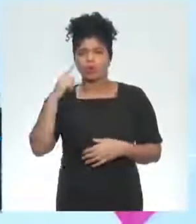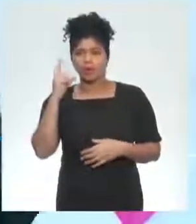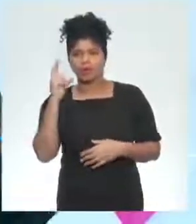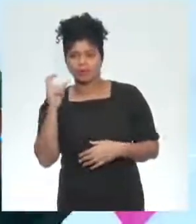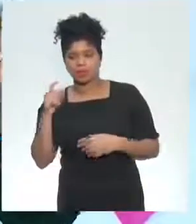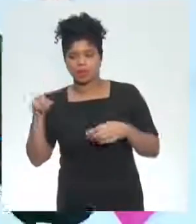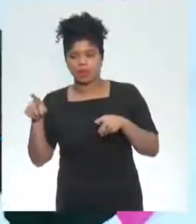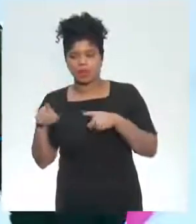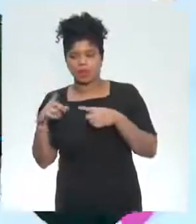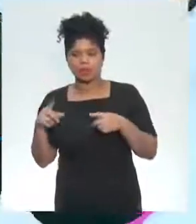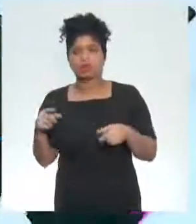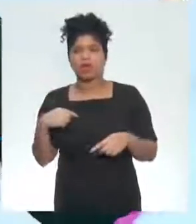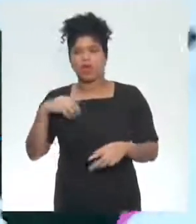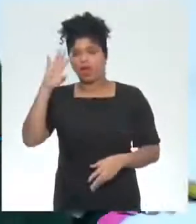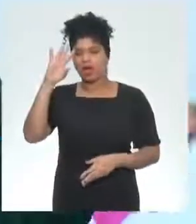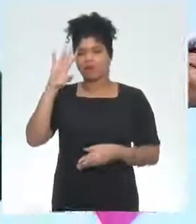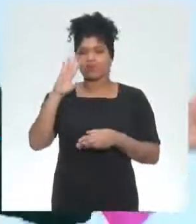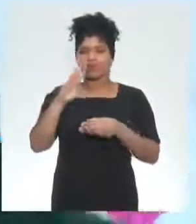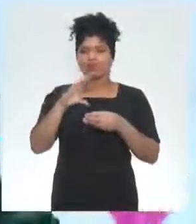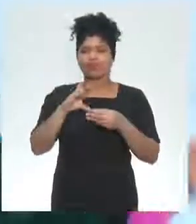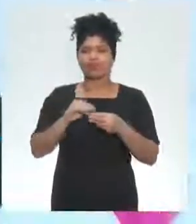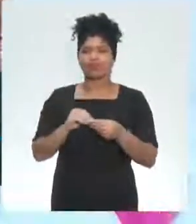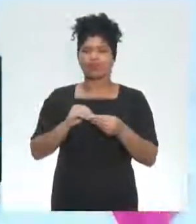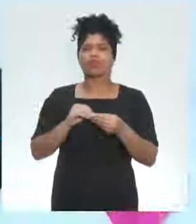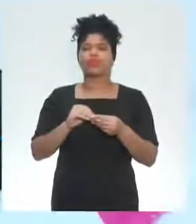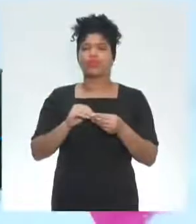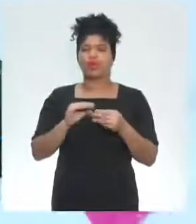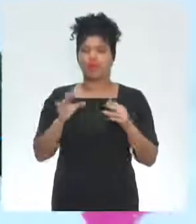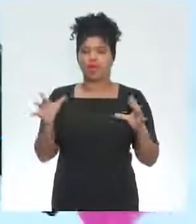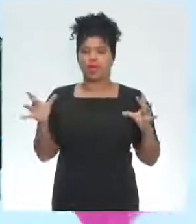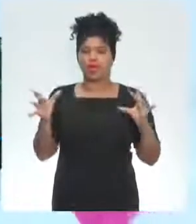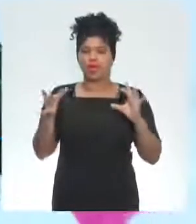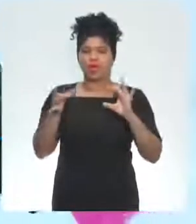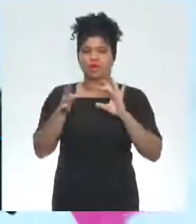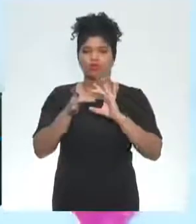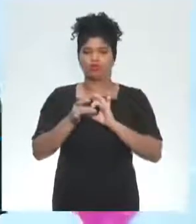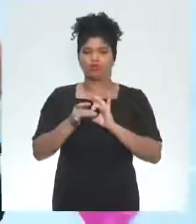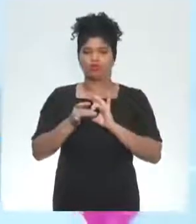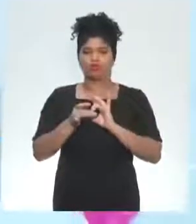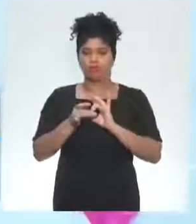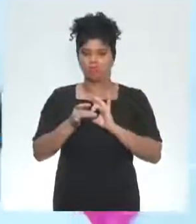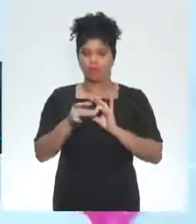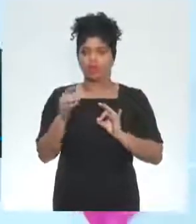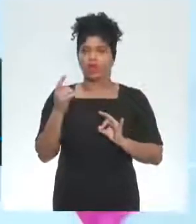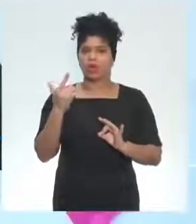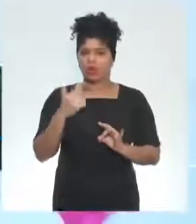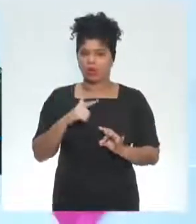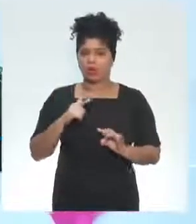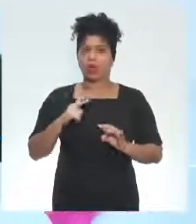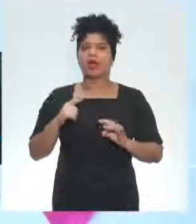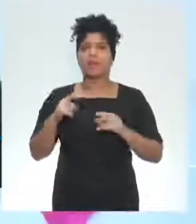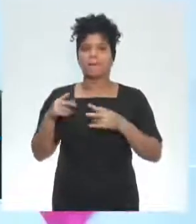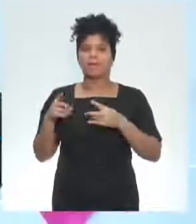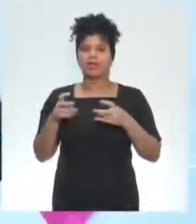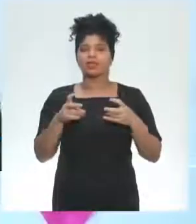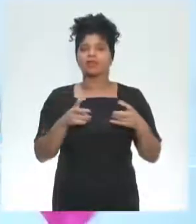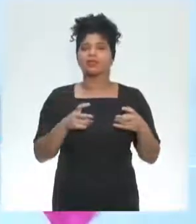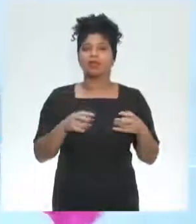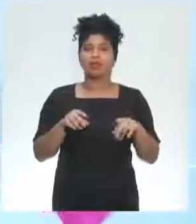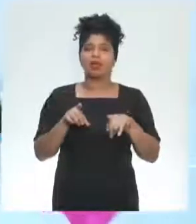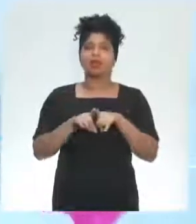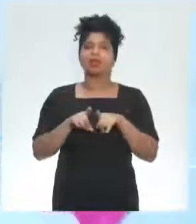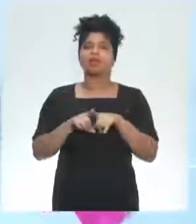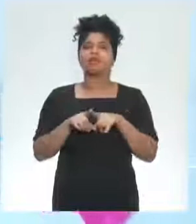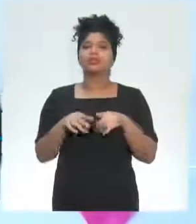a melodia, eu vou conseguir fazer essa junção de ideias, tá? E vou conseguir identificar, então, qual é,